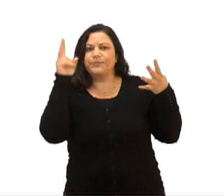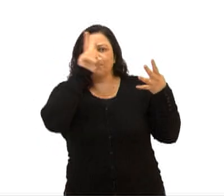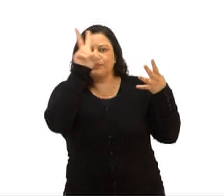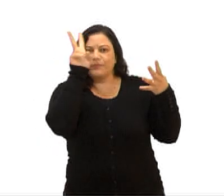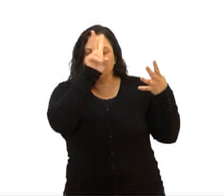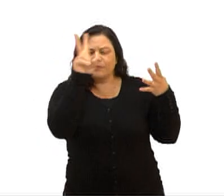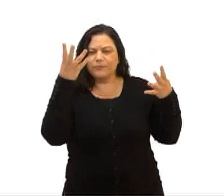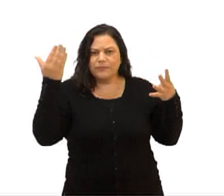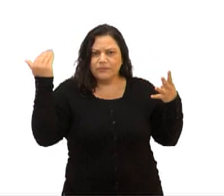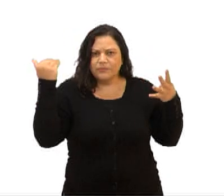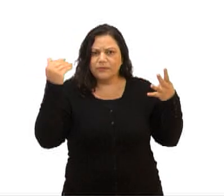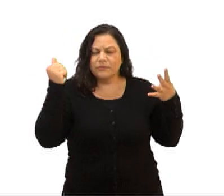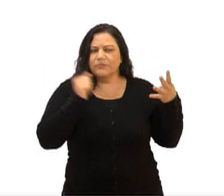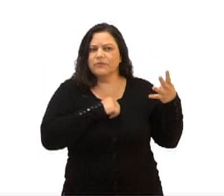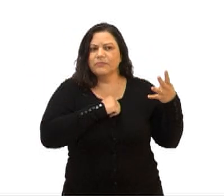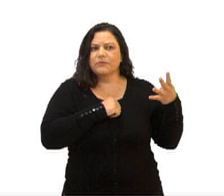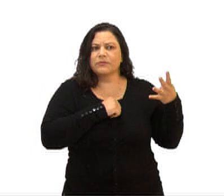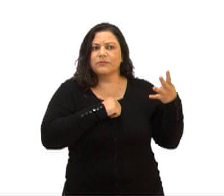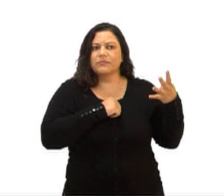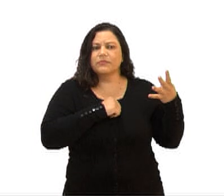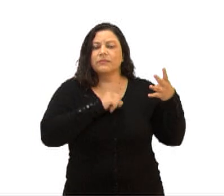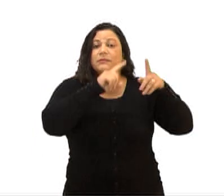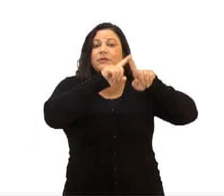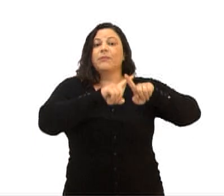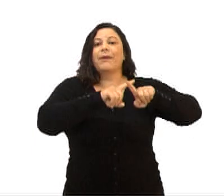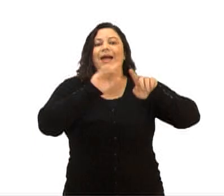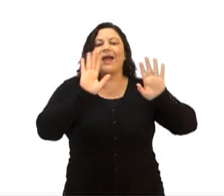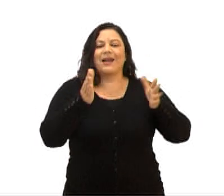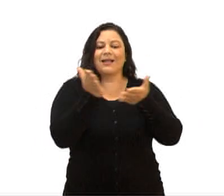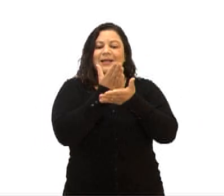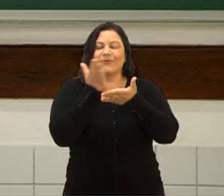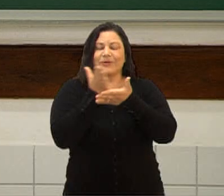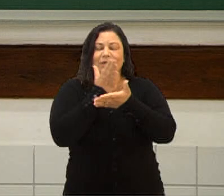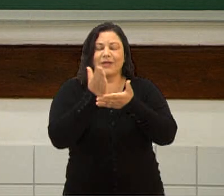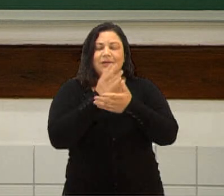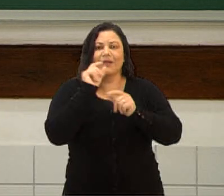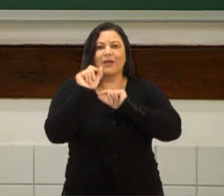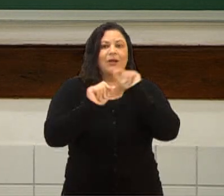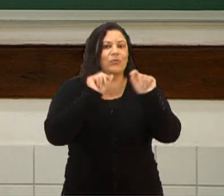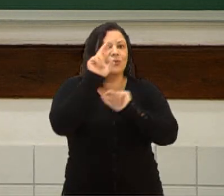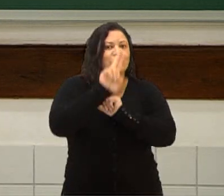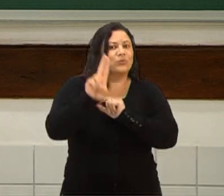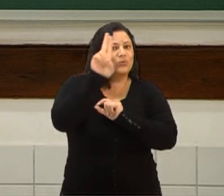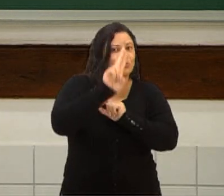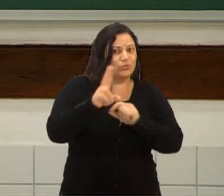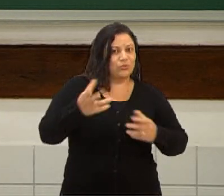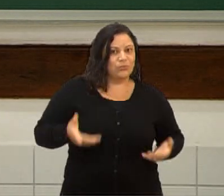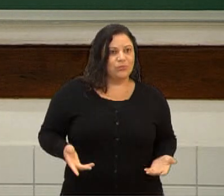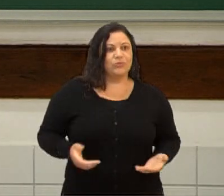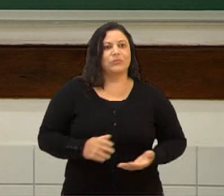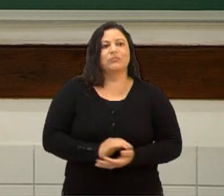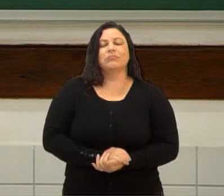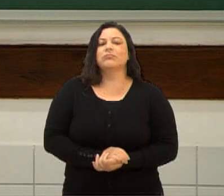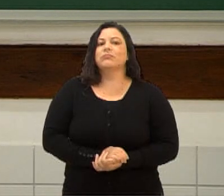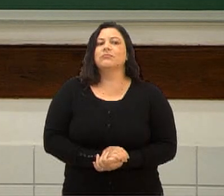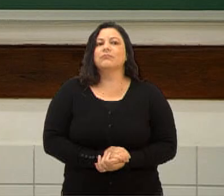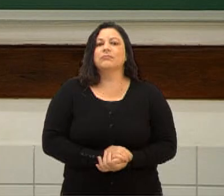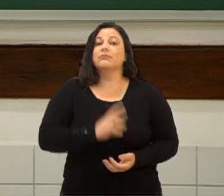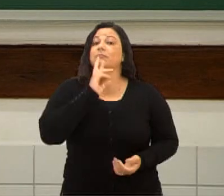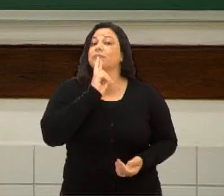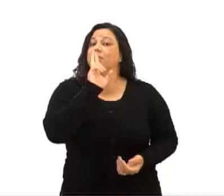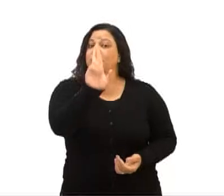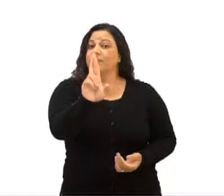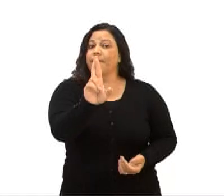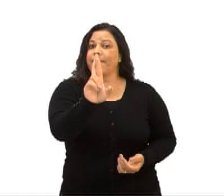Lembra lá qual a opção? Marque aí no seu caderno qual é a estrutura que a gente usa, tá? Vamos ver a resposta